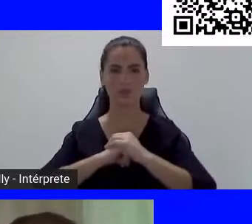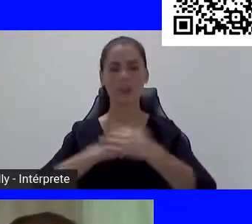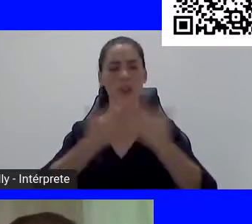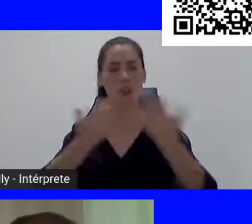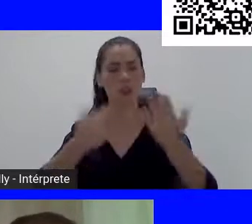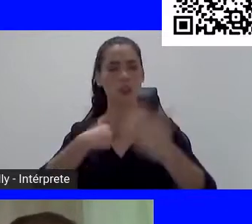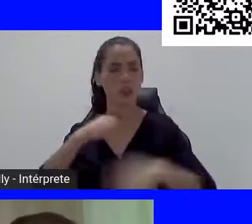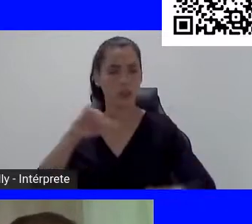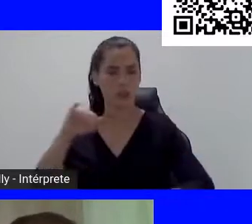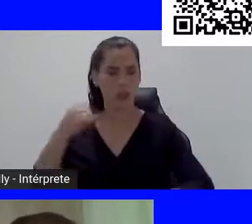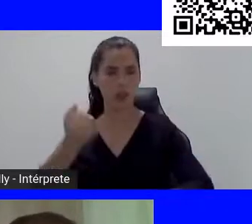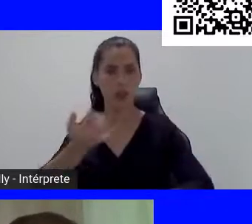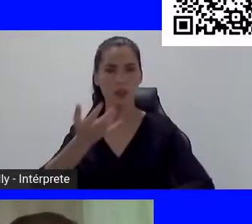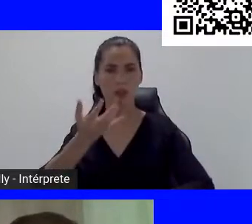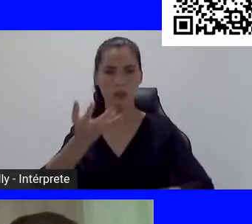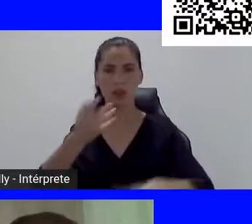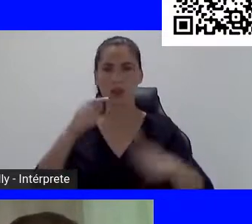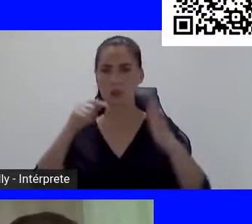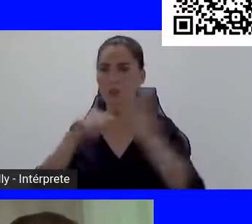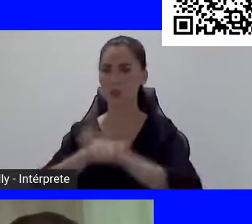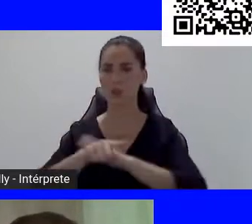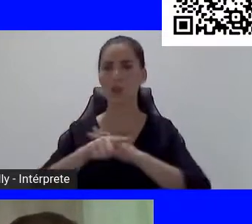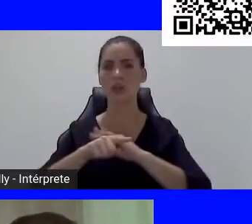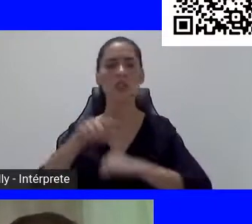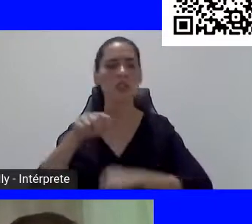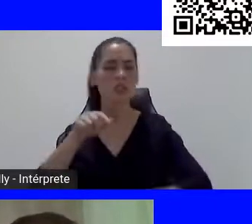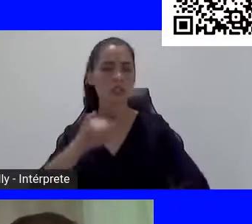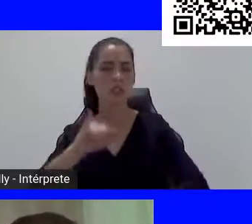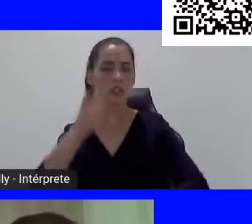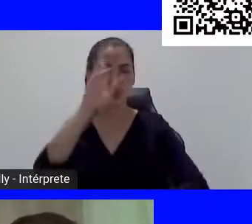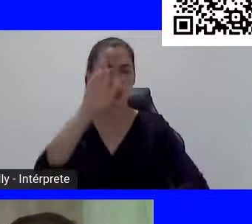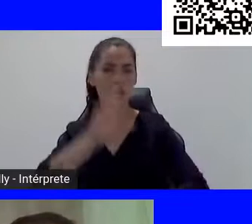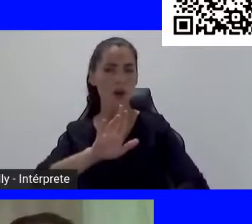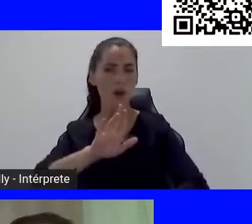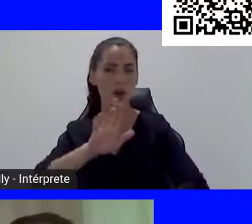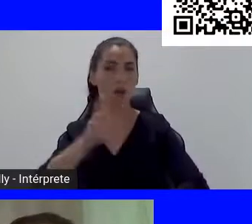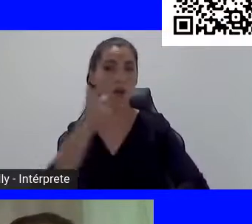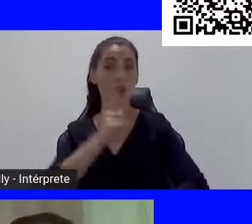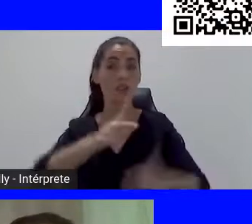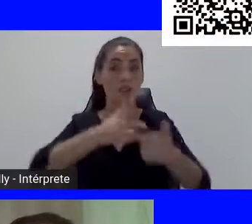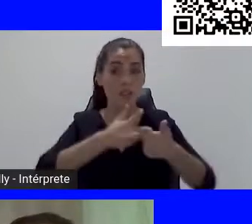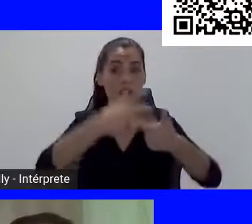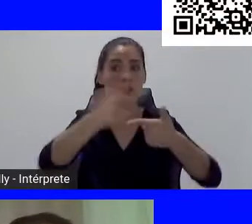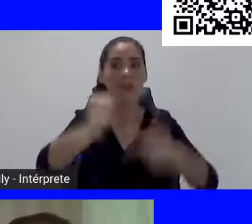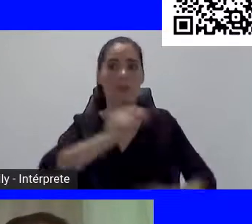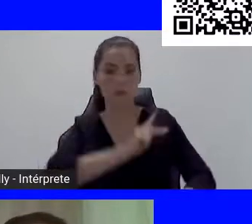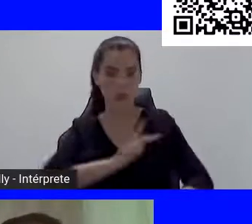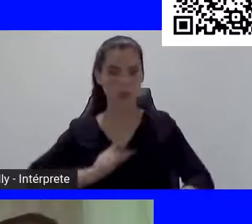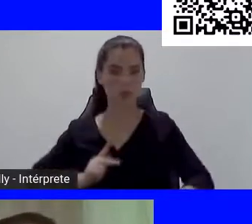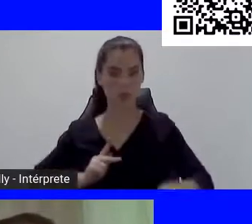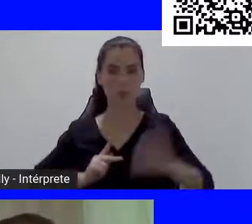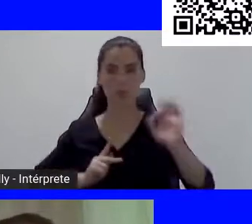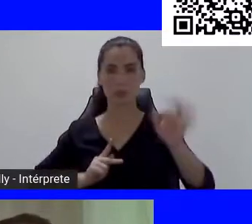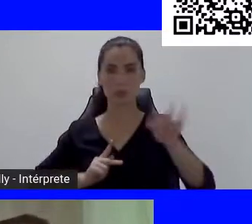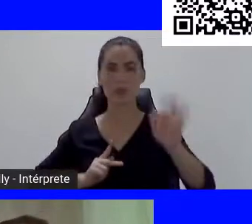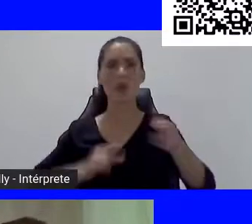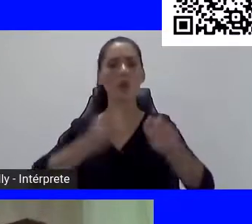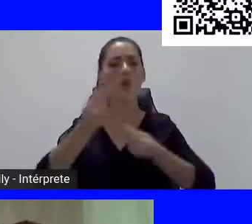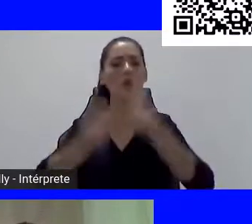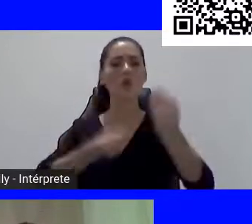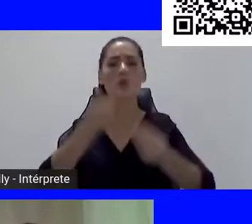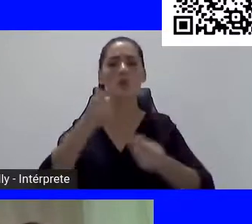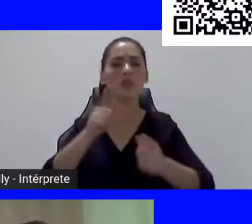gostaria de perguntar, em caso, né, a senhora sendo eleita, como é que a senhora negociaria com o Centrão sem ficar refém dele?